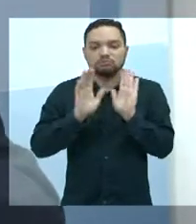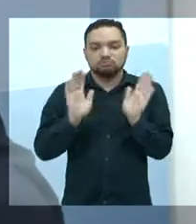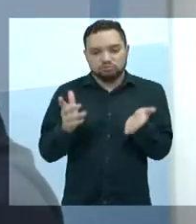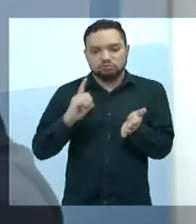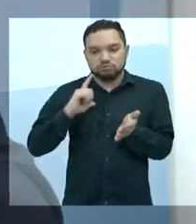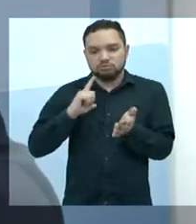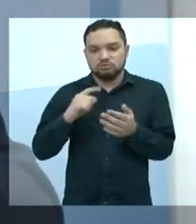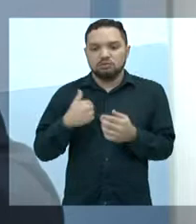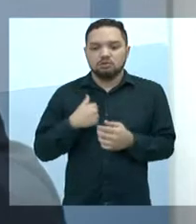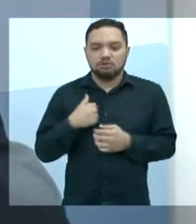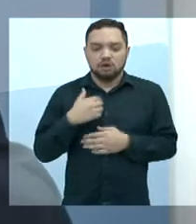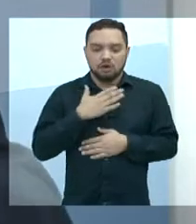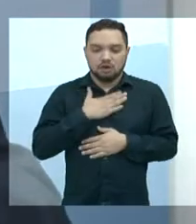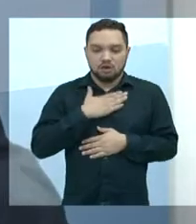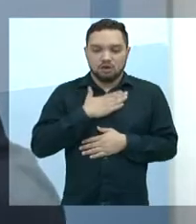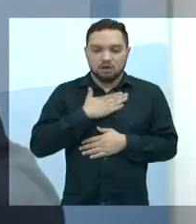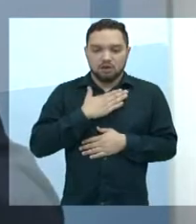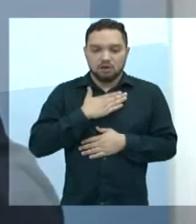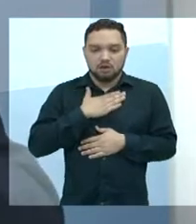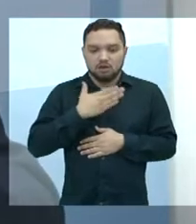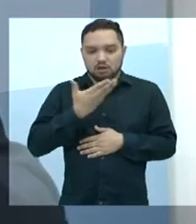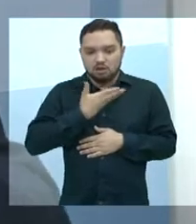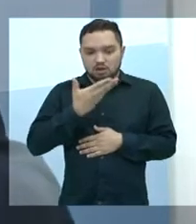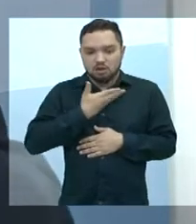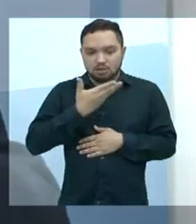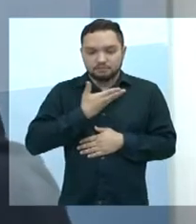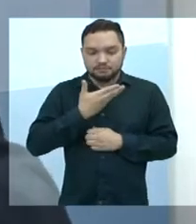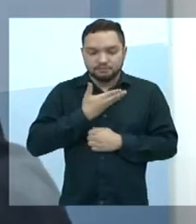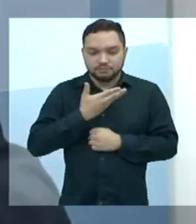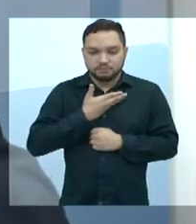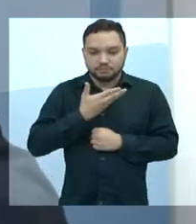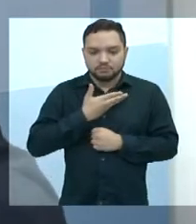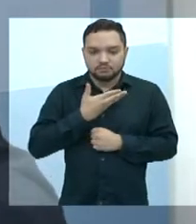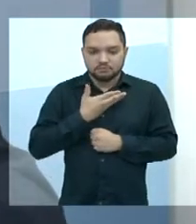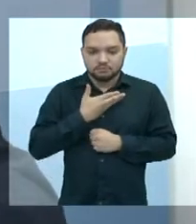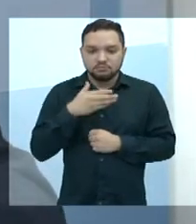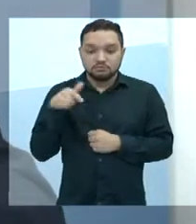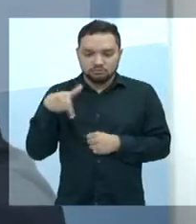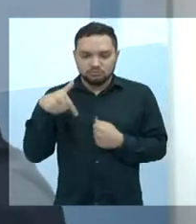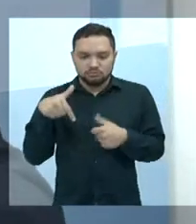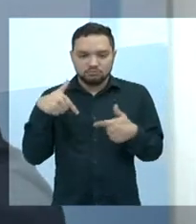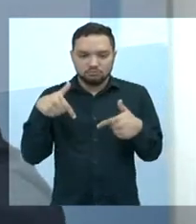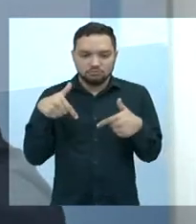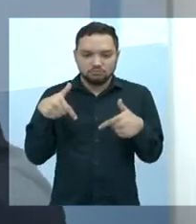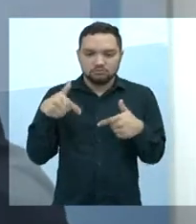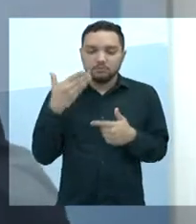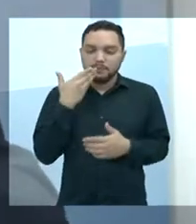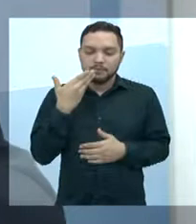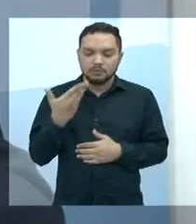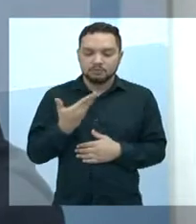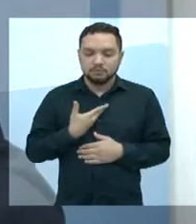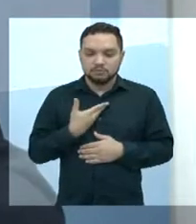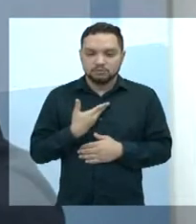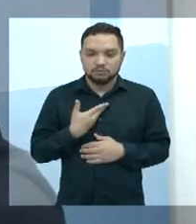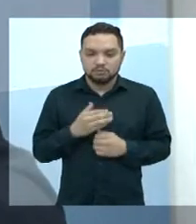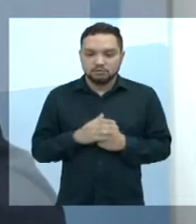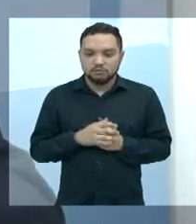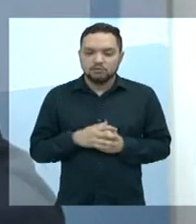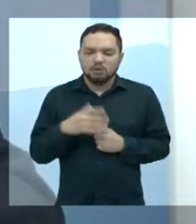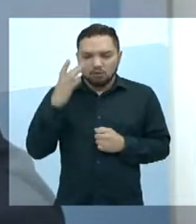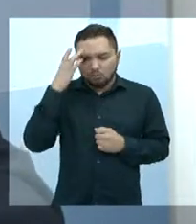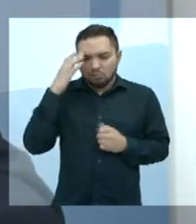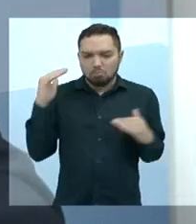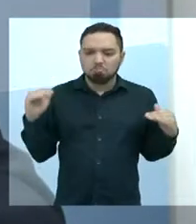pensamento dos meus colegas, assim, até dos colegas de trabalho, me pediram isso aí, e do meu pessoal, eu achei